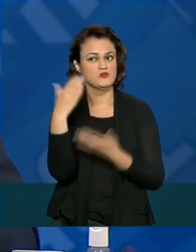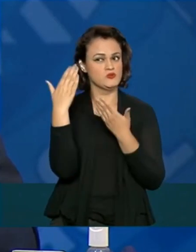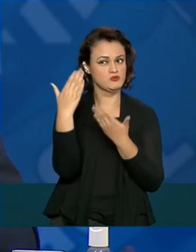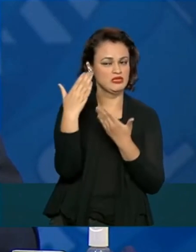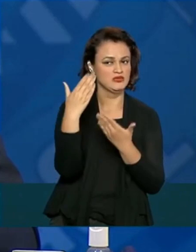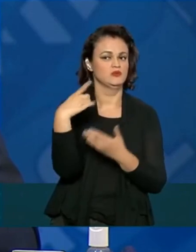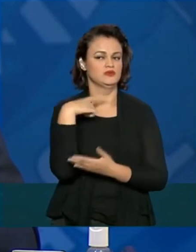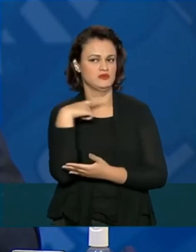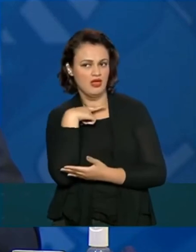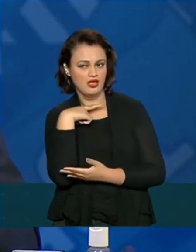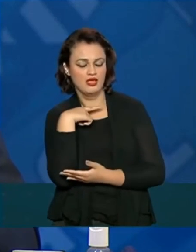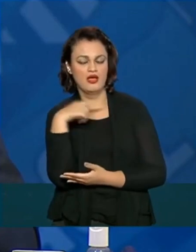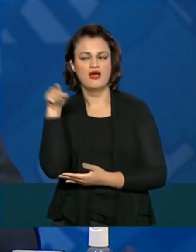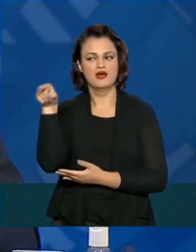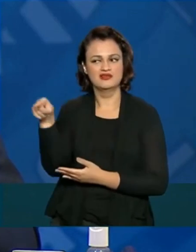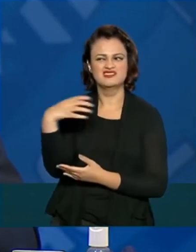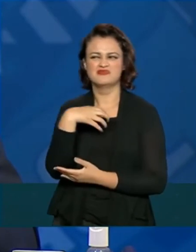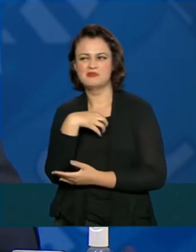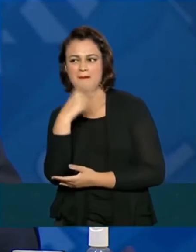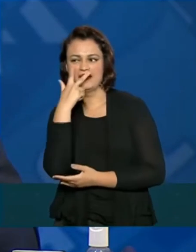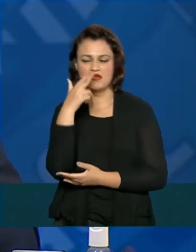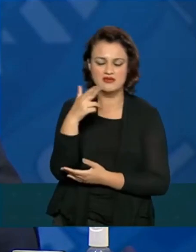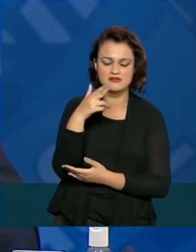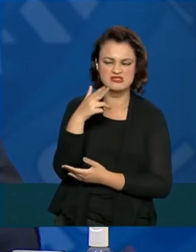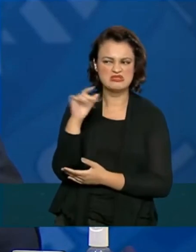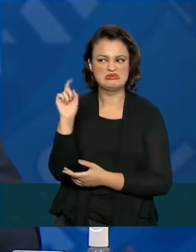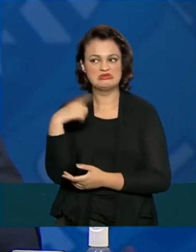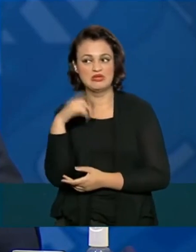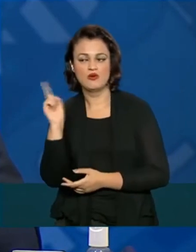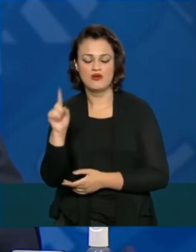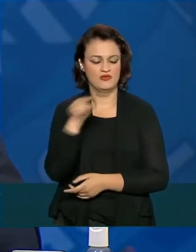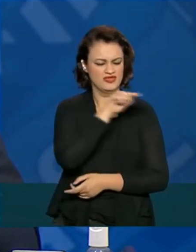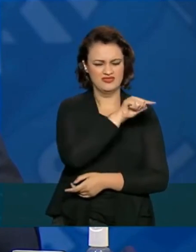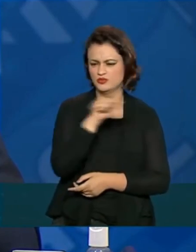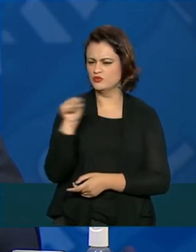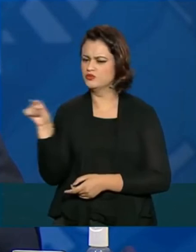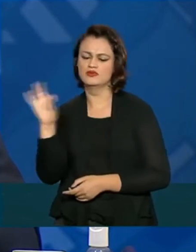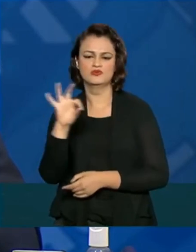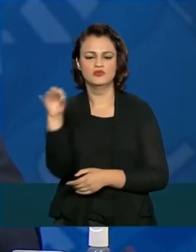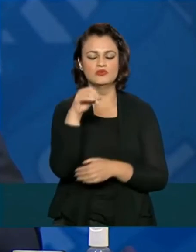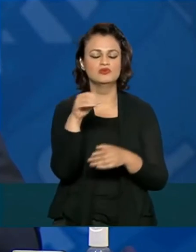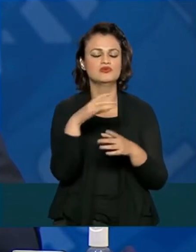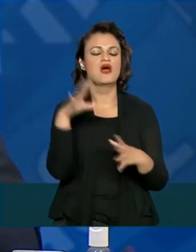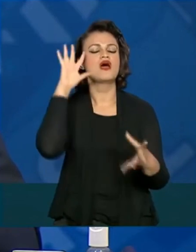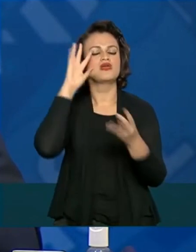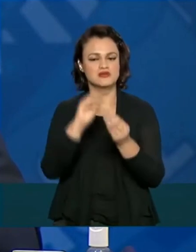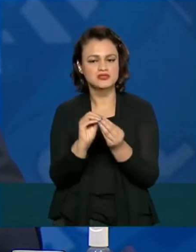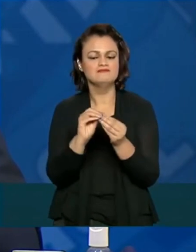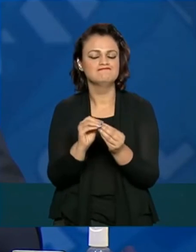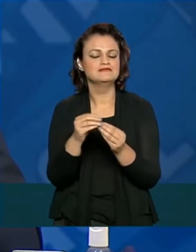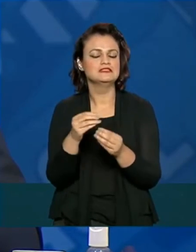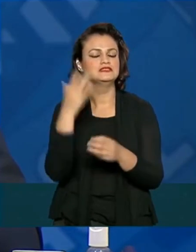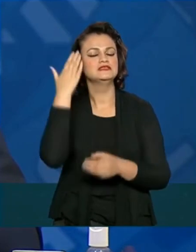suspeito, que é um caso assintomático, que é um caso clínico epidemiológico, todas essas definições que irão balizar a